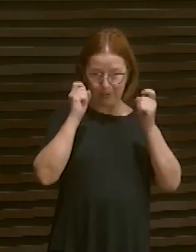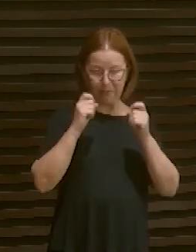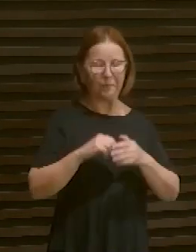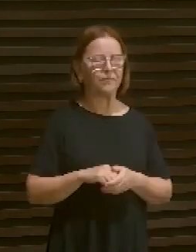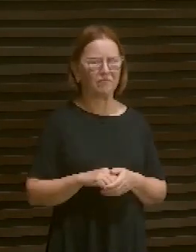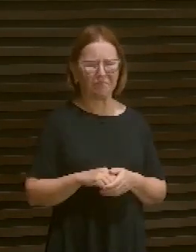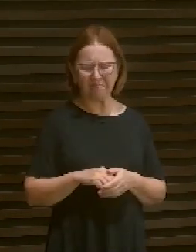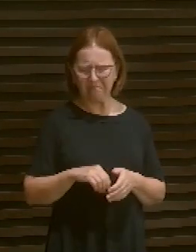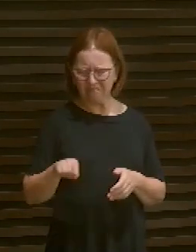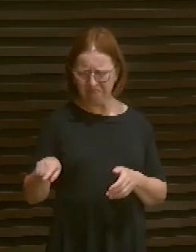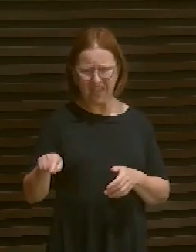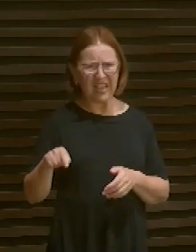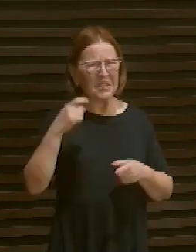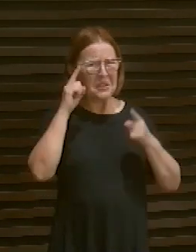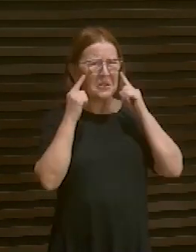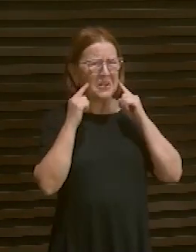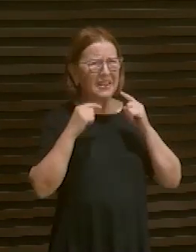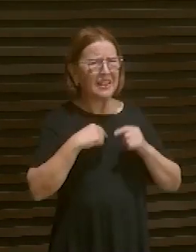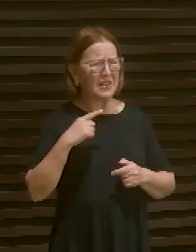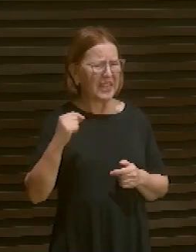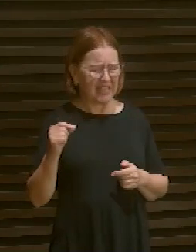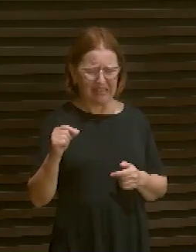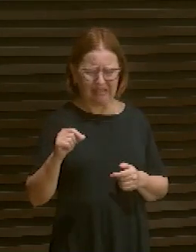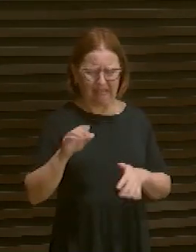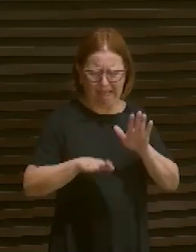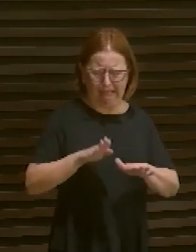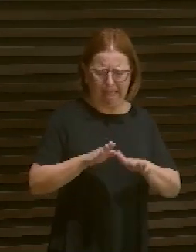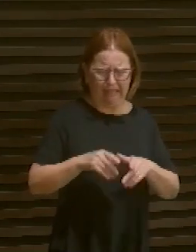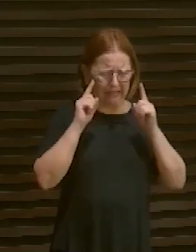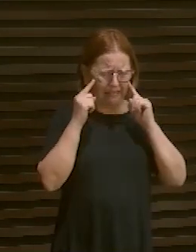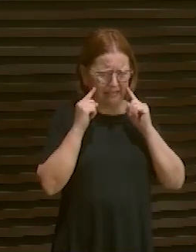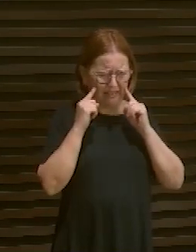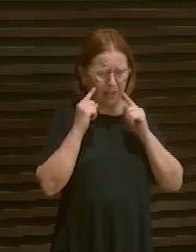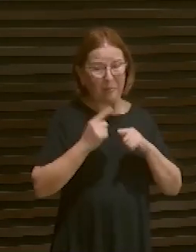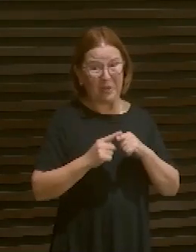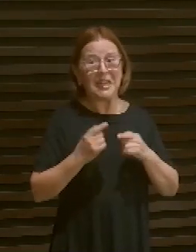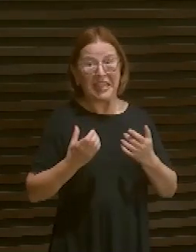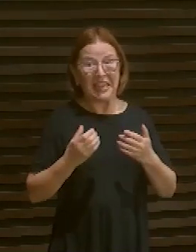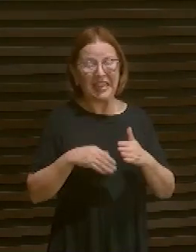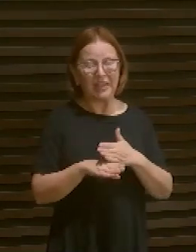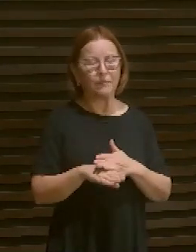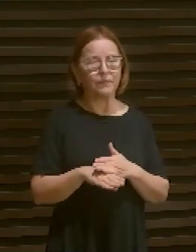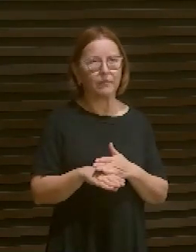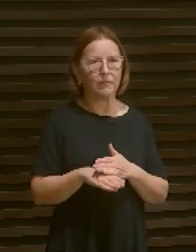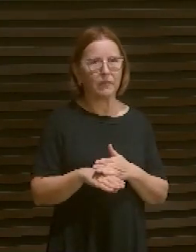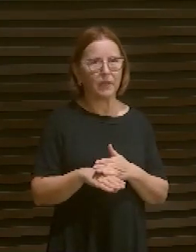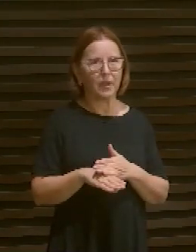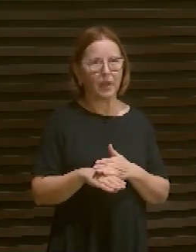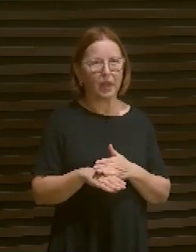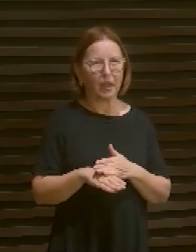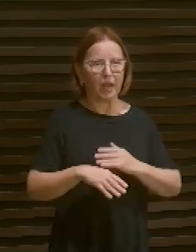Ele ficou chorando, eu saí, ele ficou batendo o pé, chorando, porque ele queria. No meio do